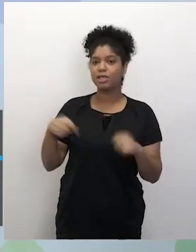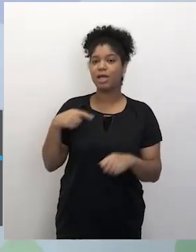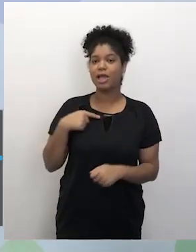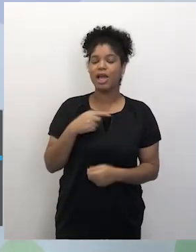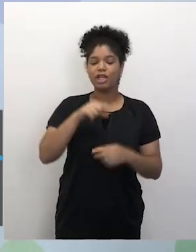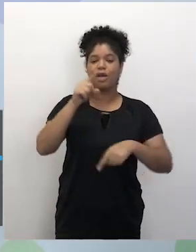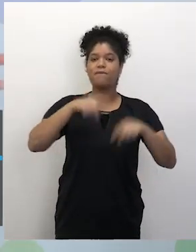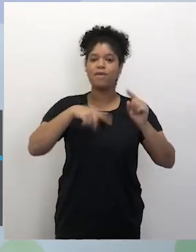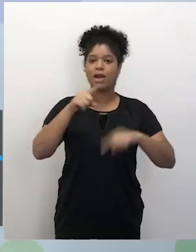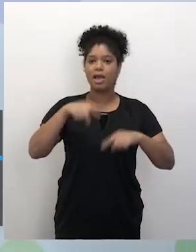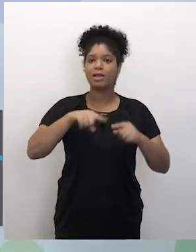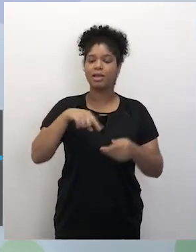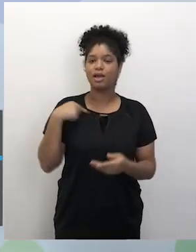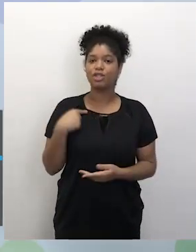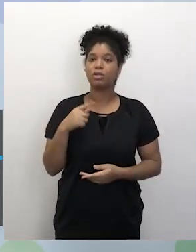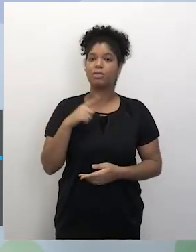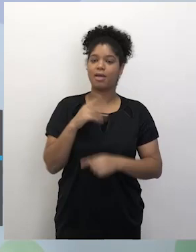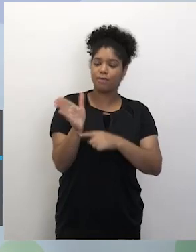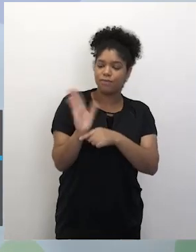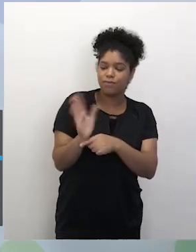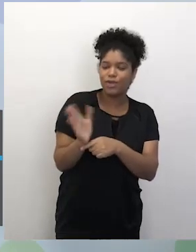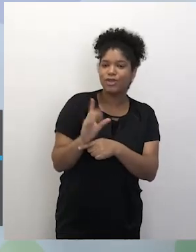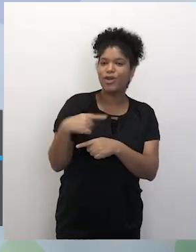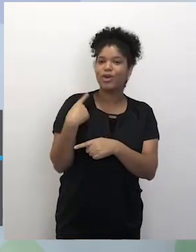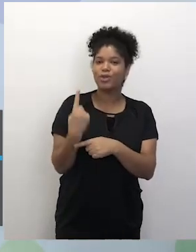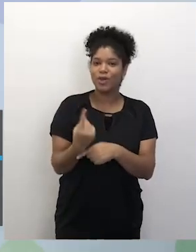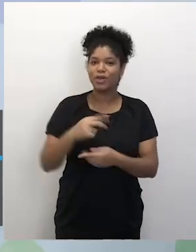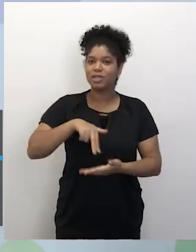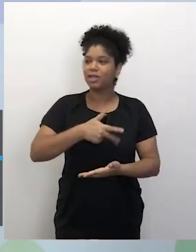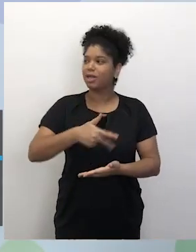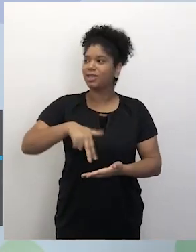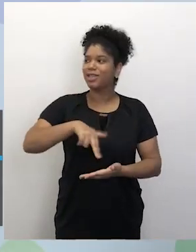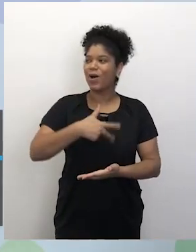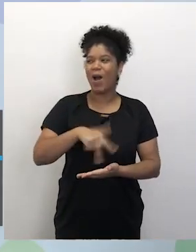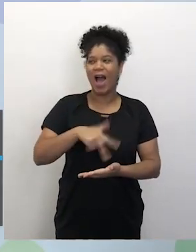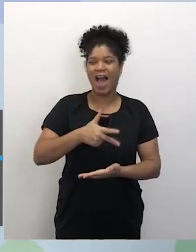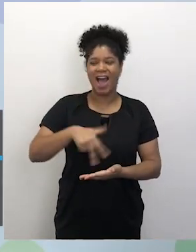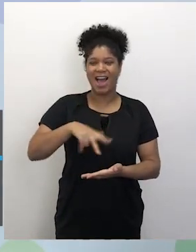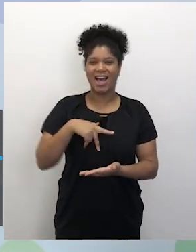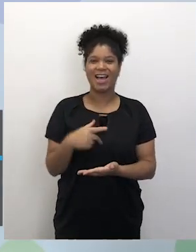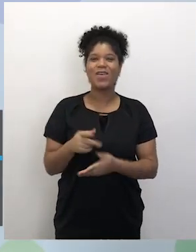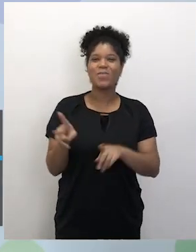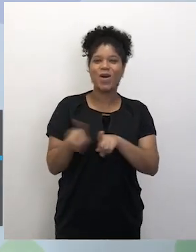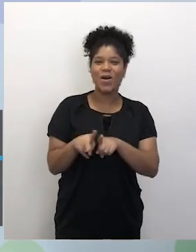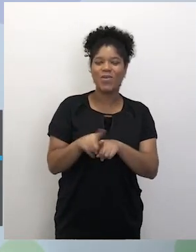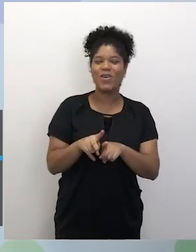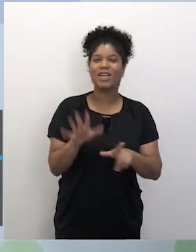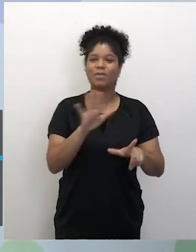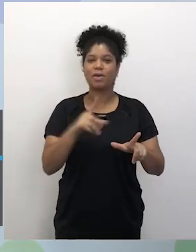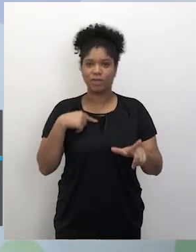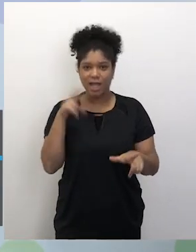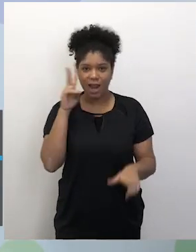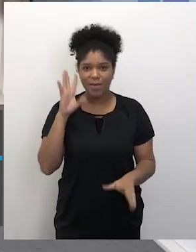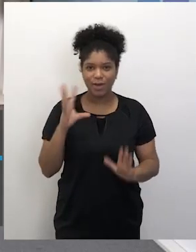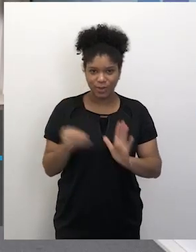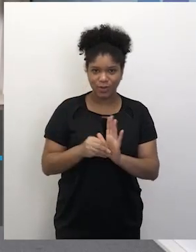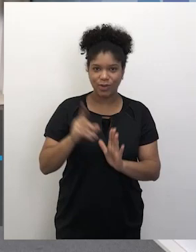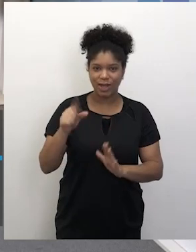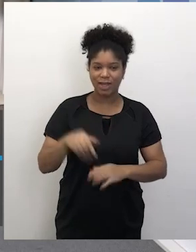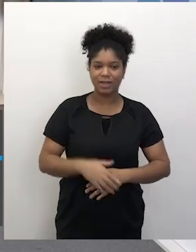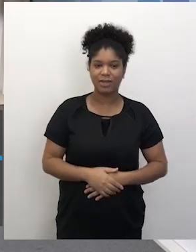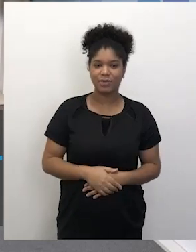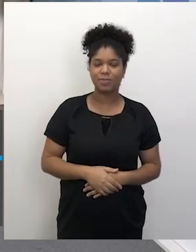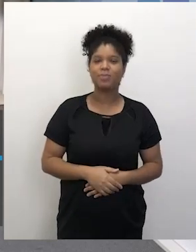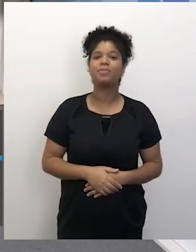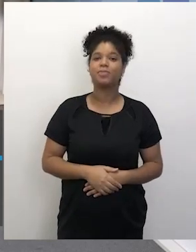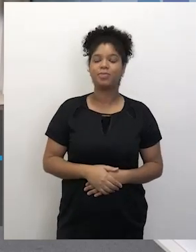variedades nas aulas, então vídeos, dançamos também, analisamos imagens. E aí, vocês lembram de todos? Será?